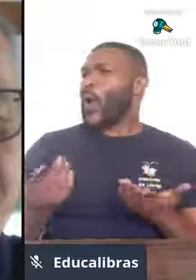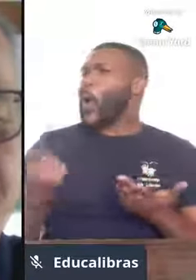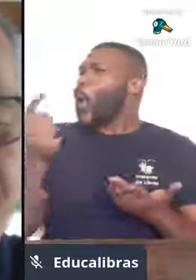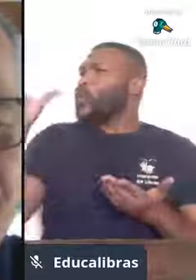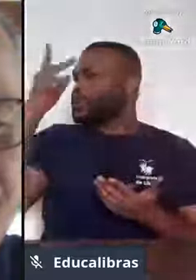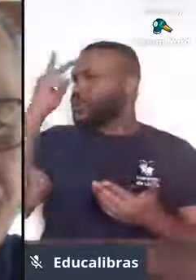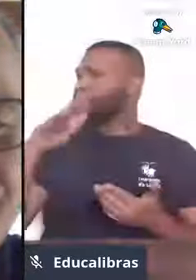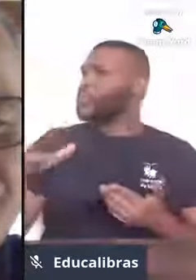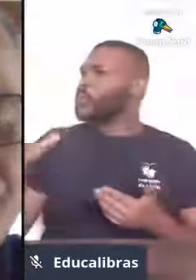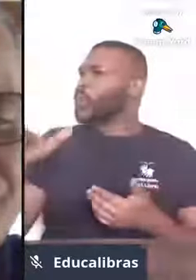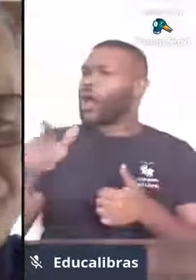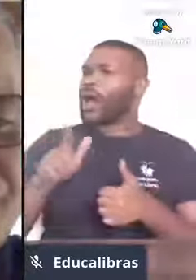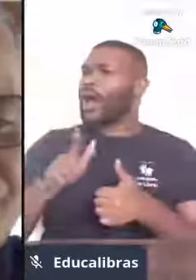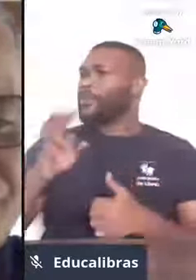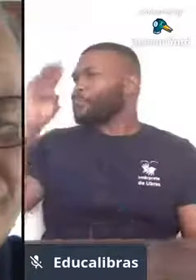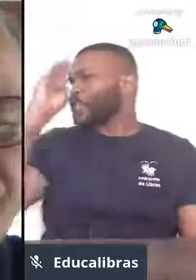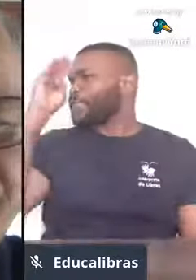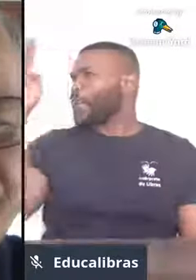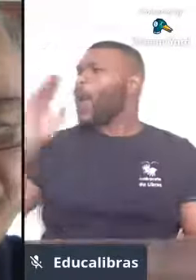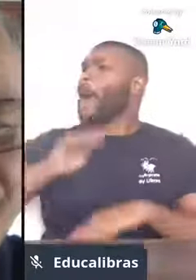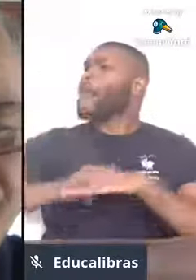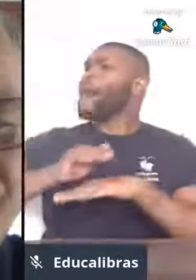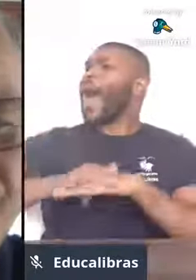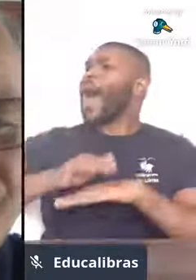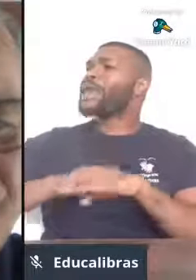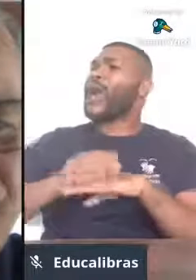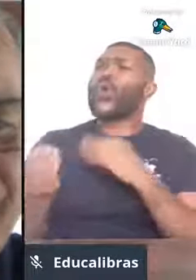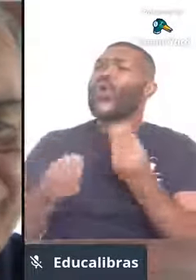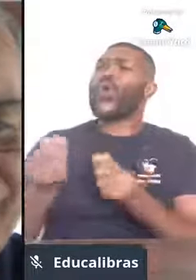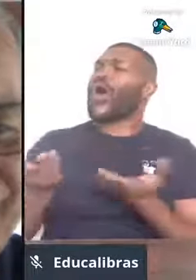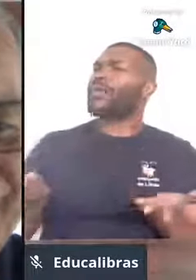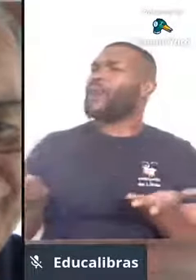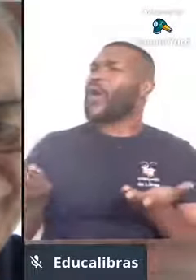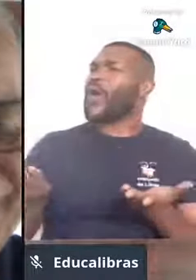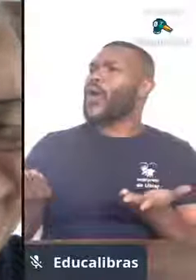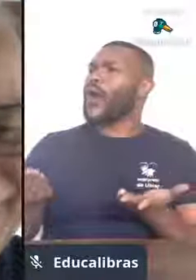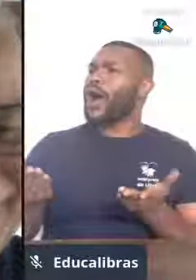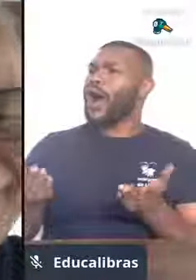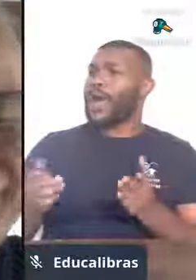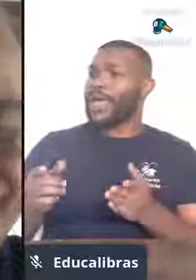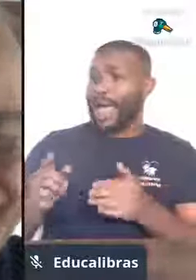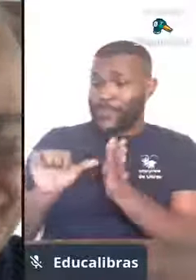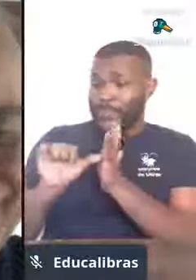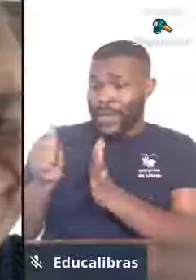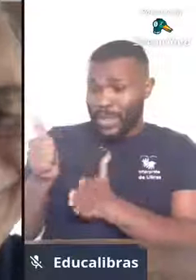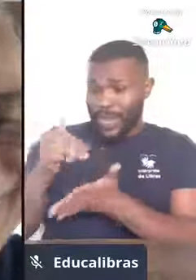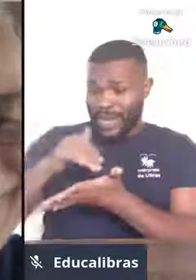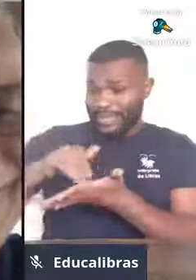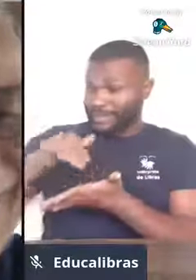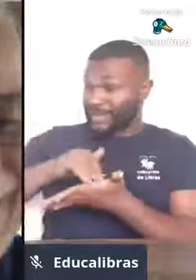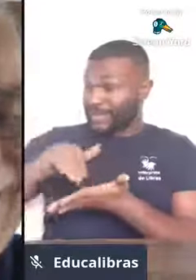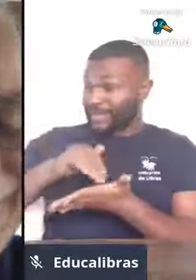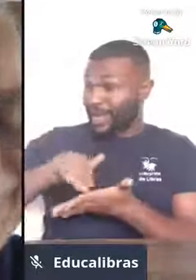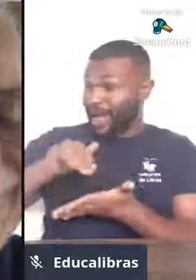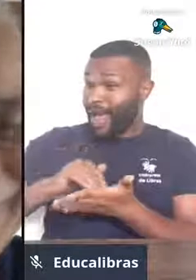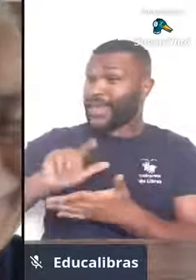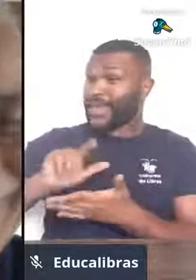E principalmente a Mara Gabrilli, né, que depois foi a primeira secretária,